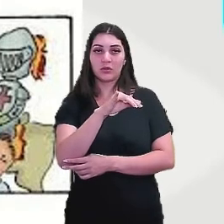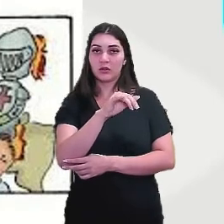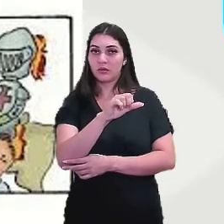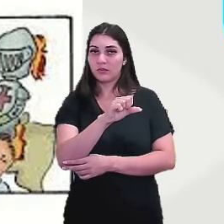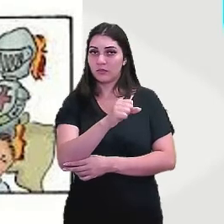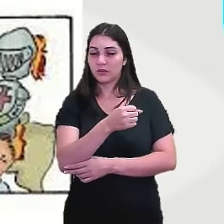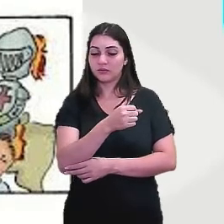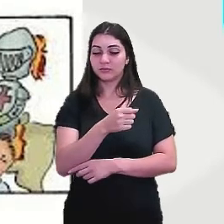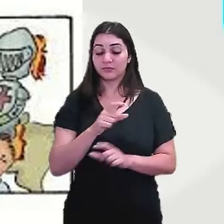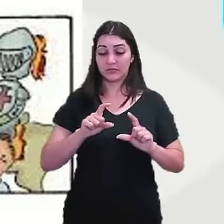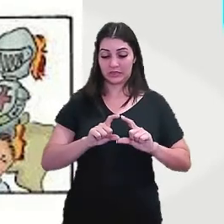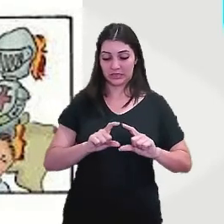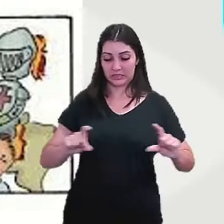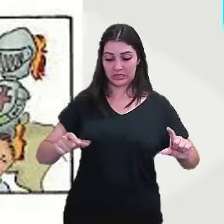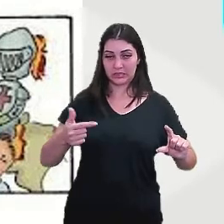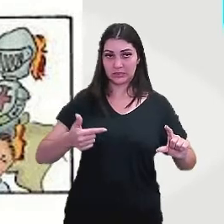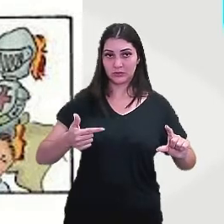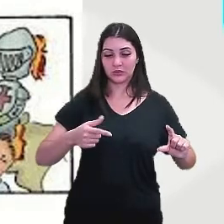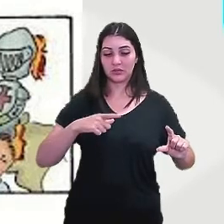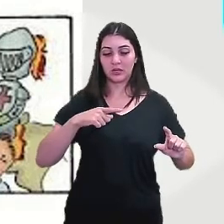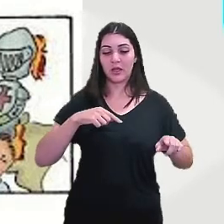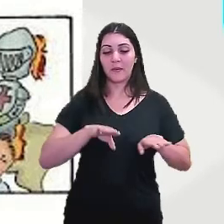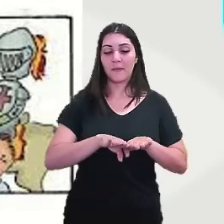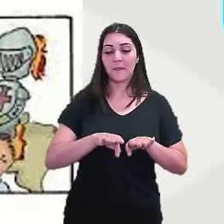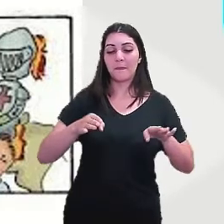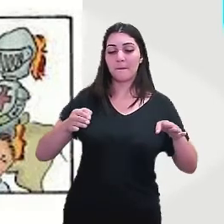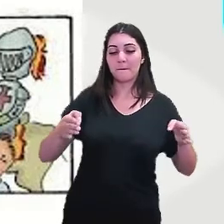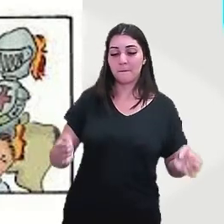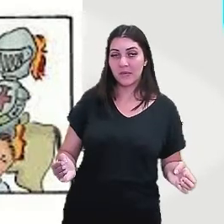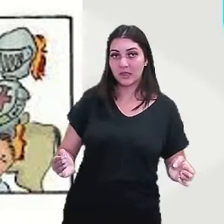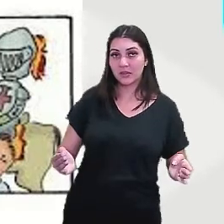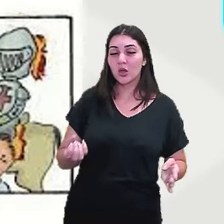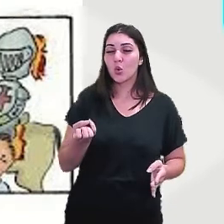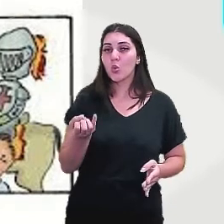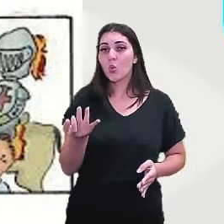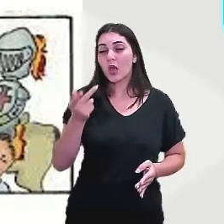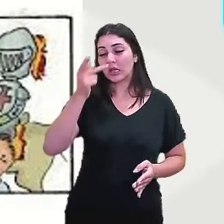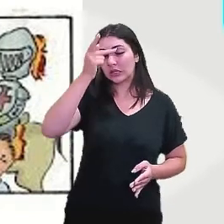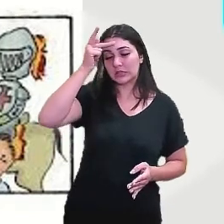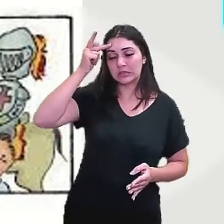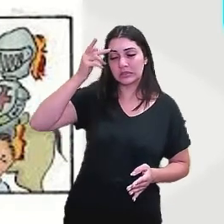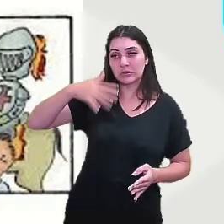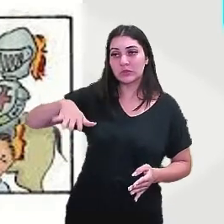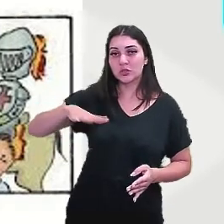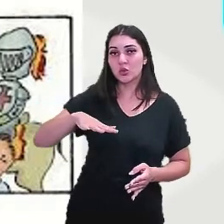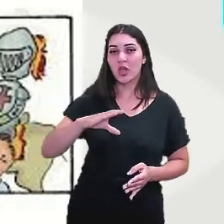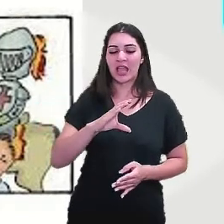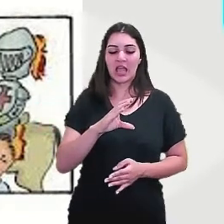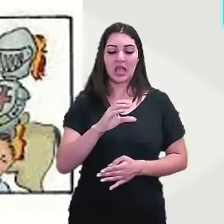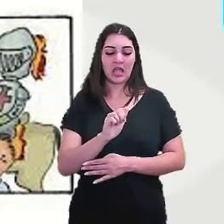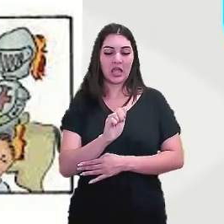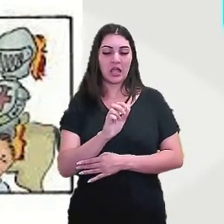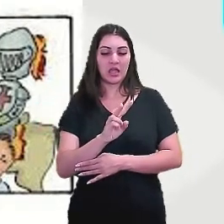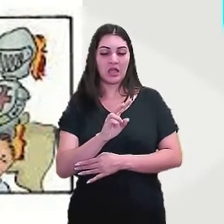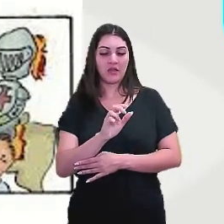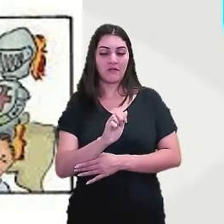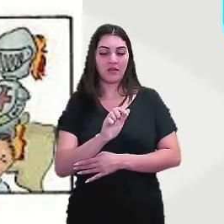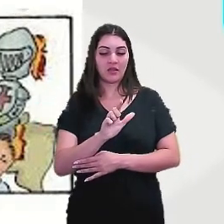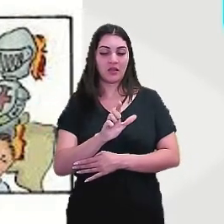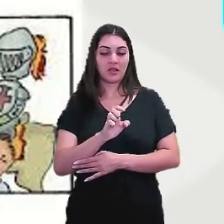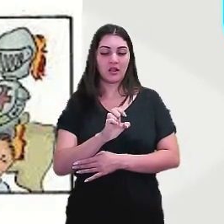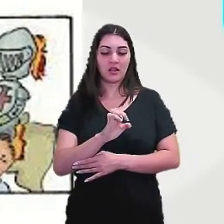estava apreciando, vendo, observando o pôr do sol. Só que como é uma palavra de duplo sentido, deu